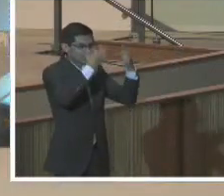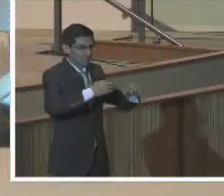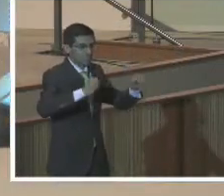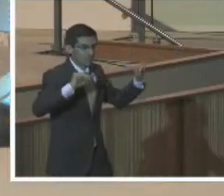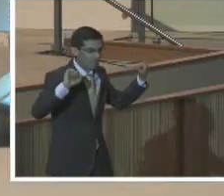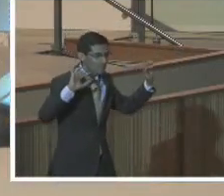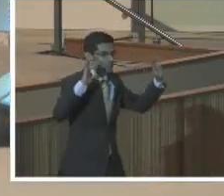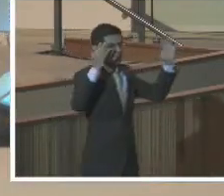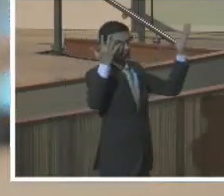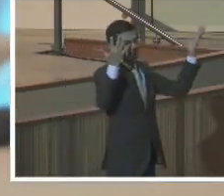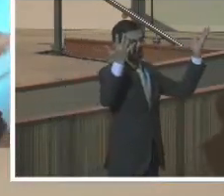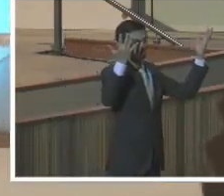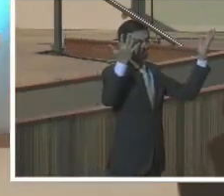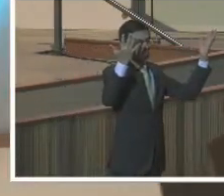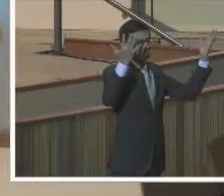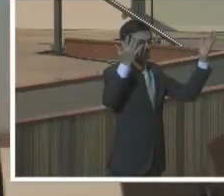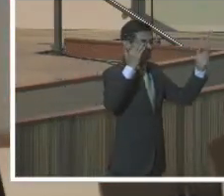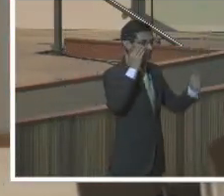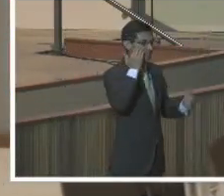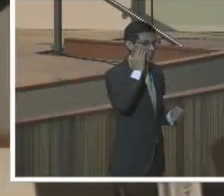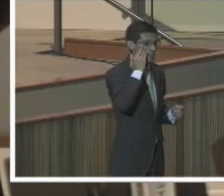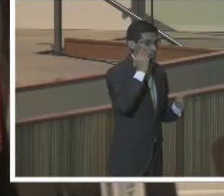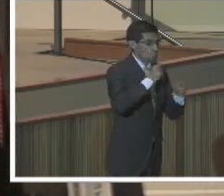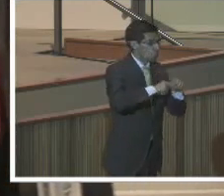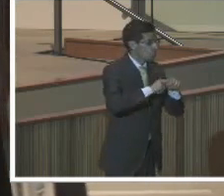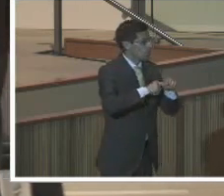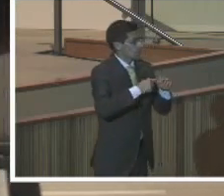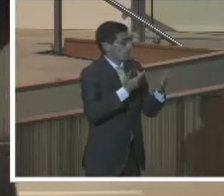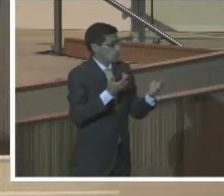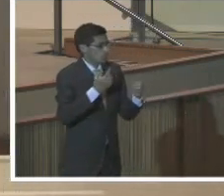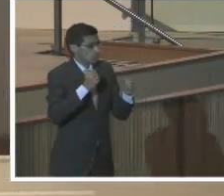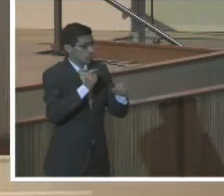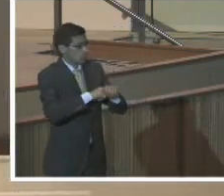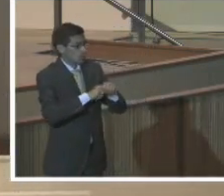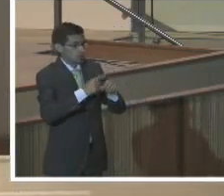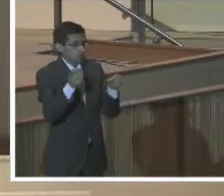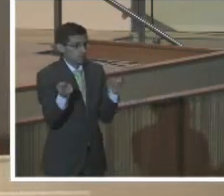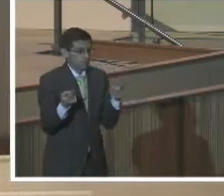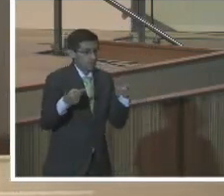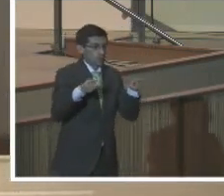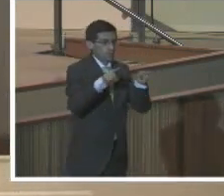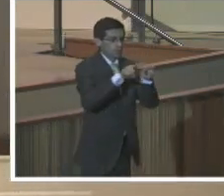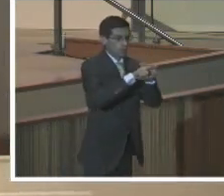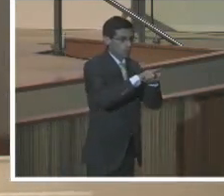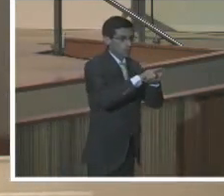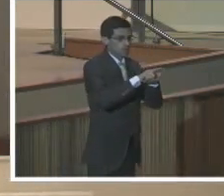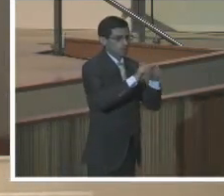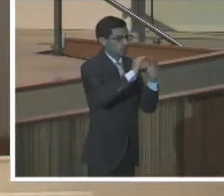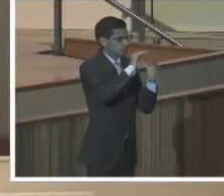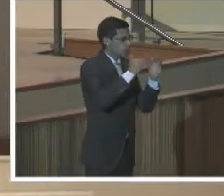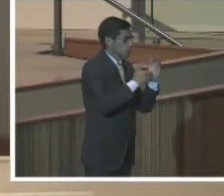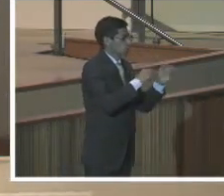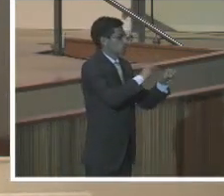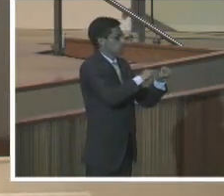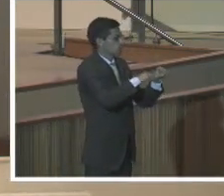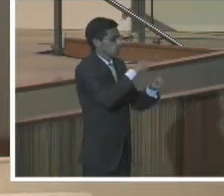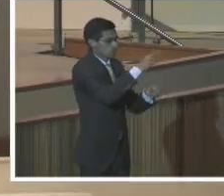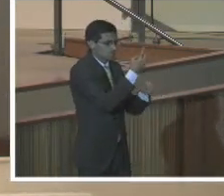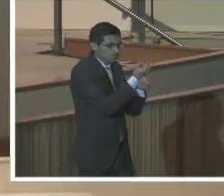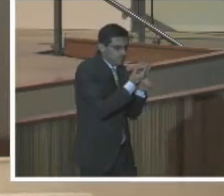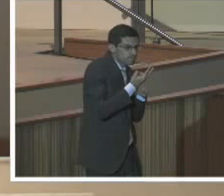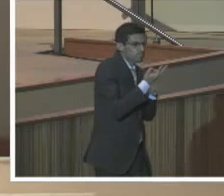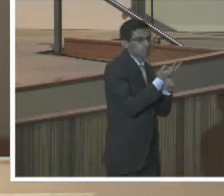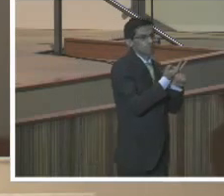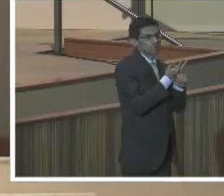Por que eles fazem festa quando você volta? Porque durante todo o tempo em que você estava sendo procurado e